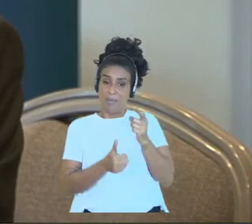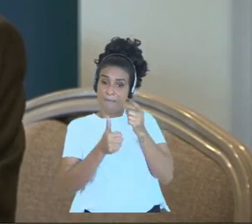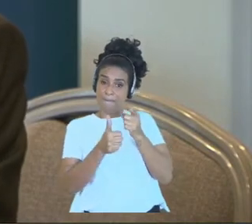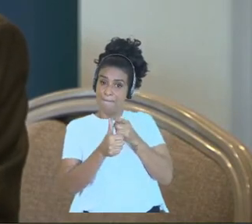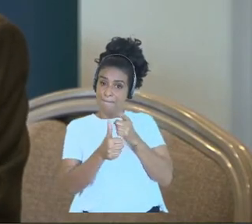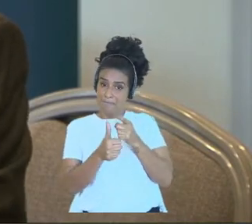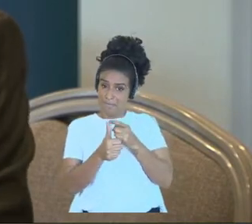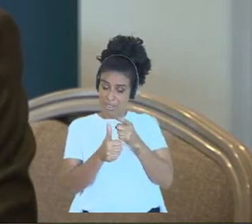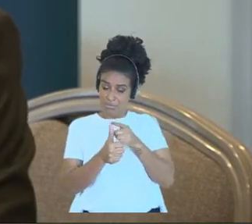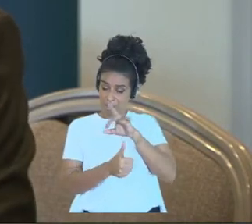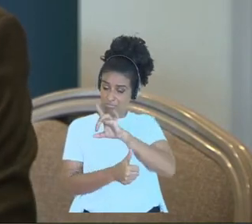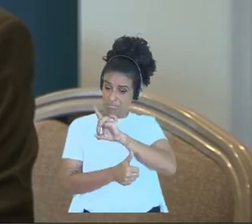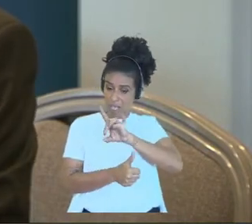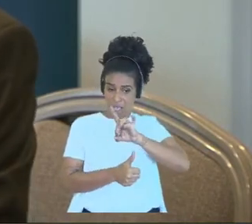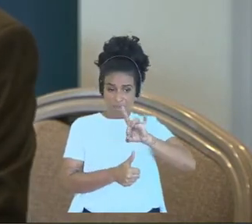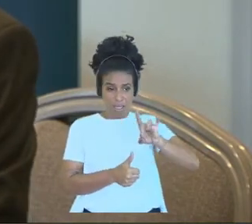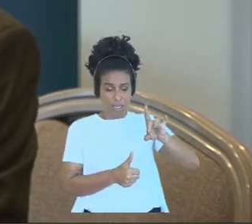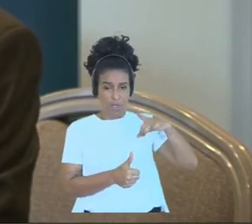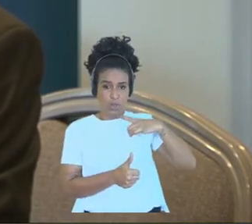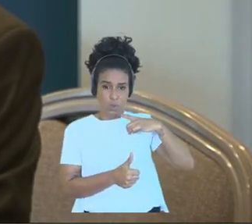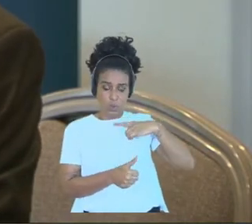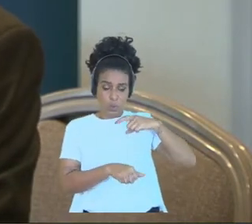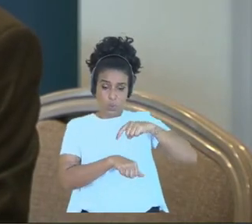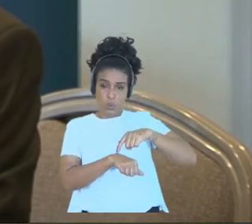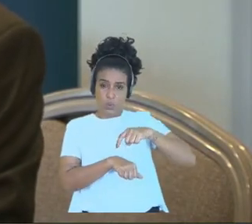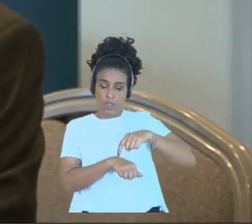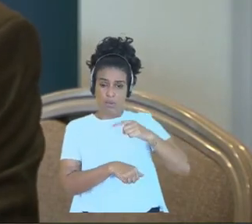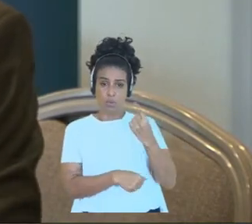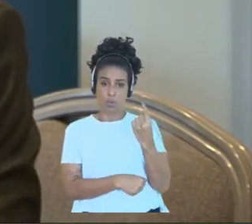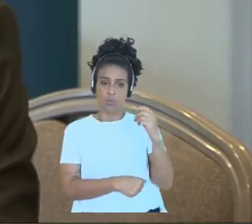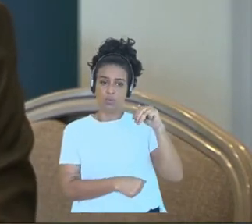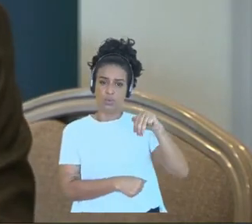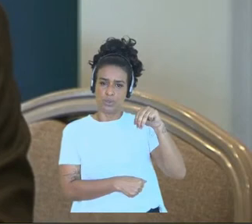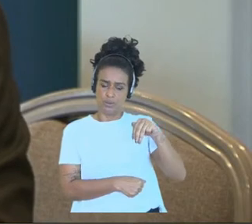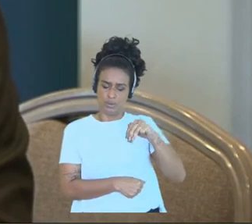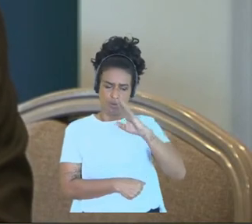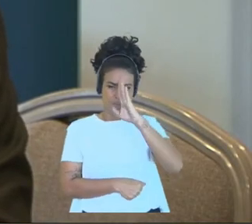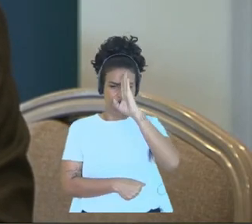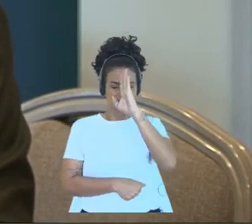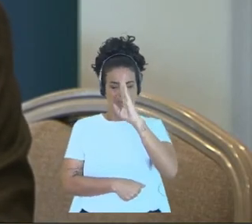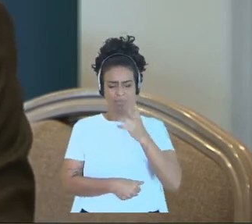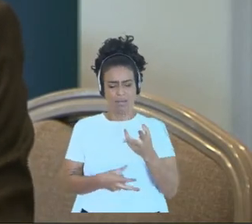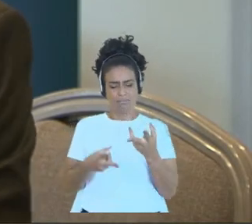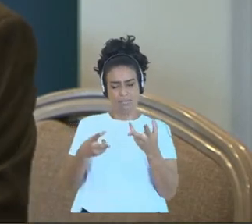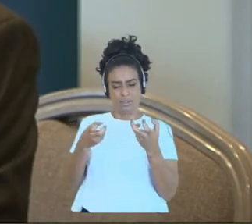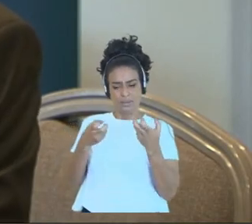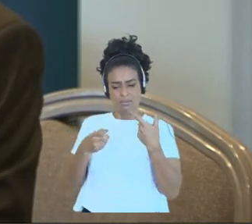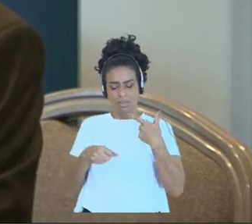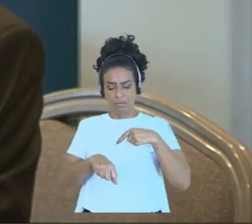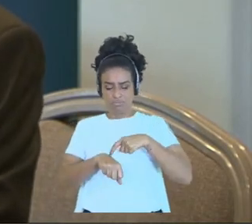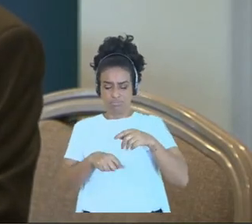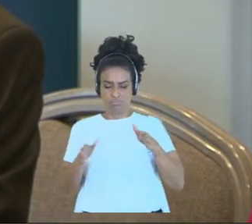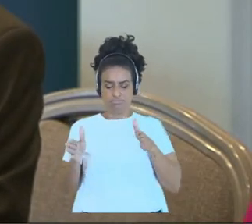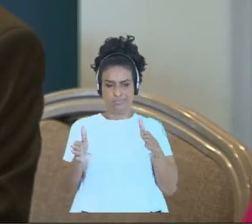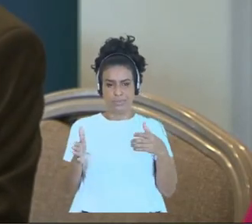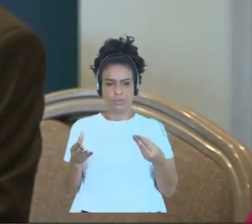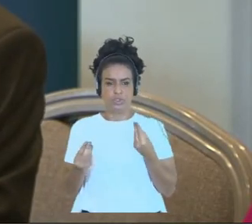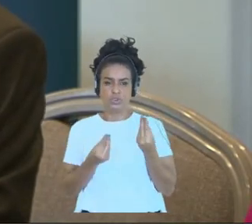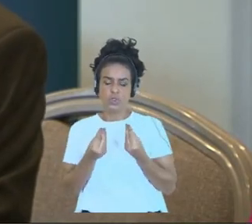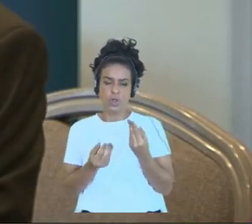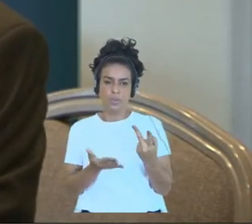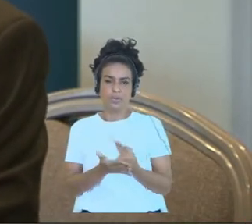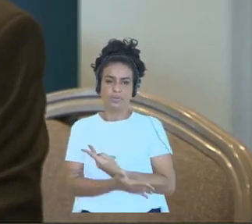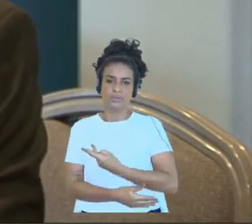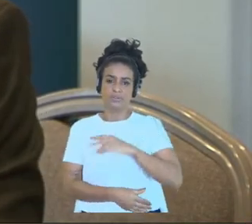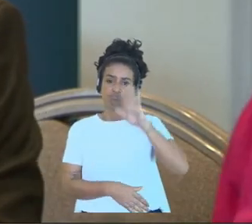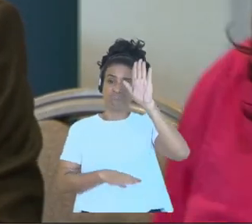inicial, onde cada um dos membros da mesa terá um minuto para trazer as principais impressões desse momento sobre as